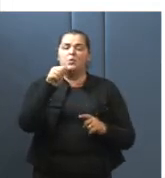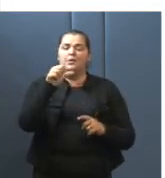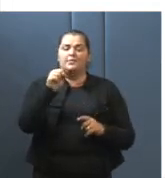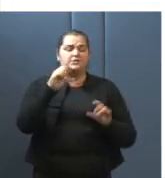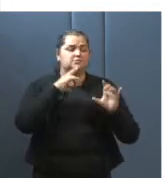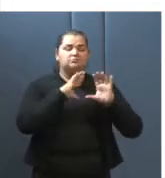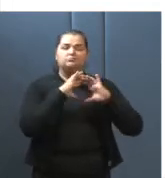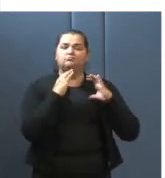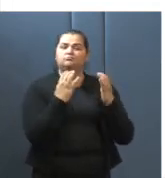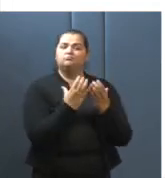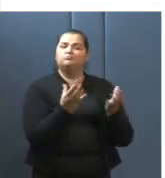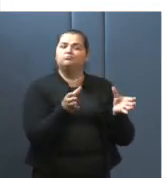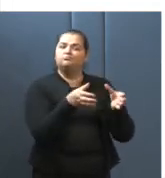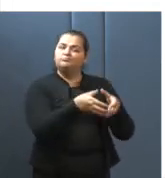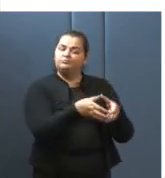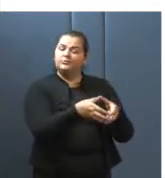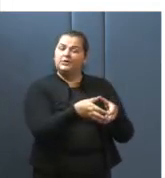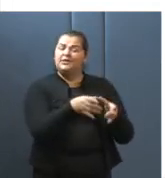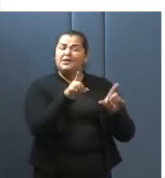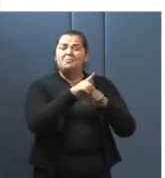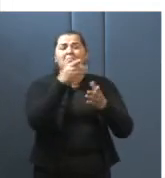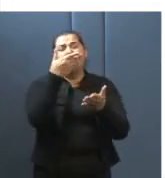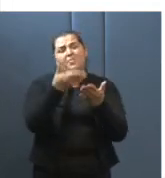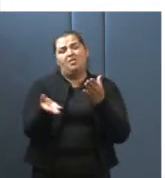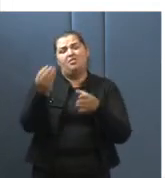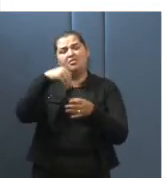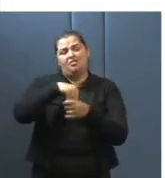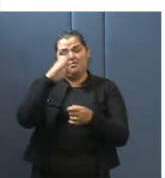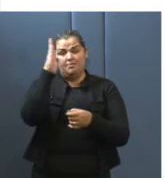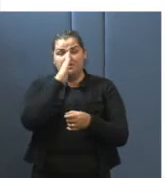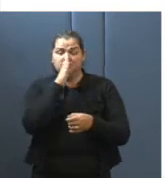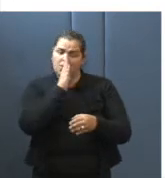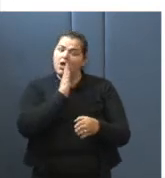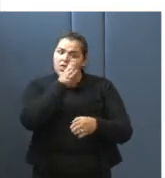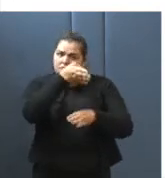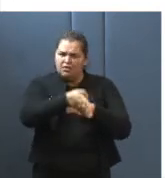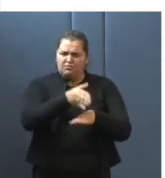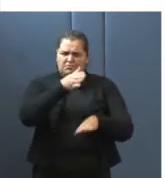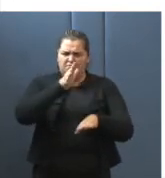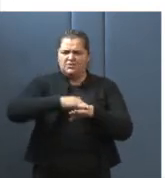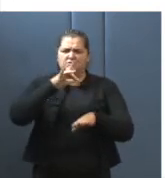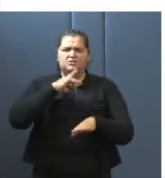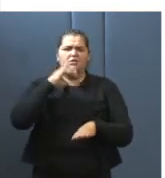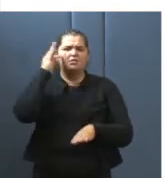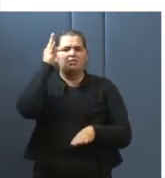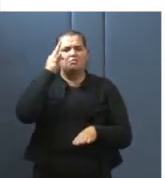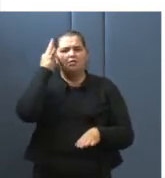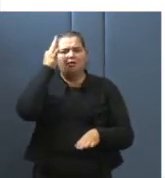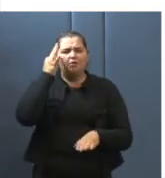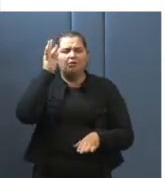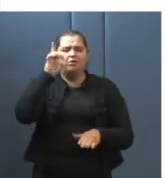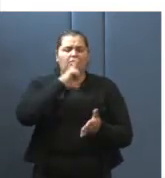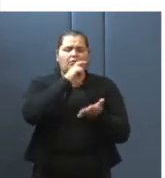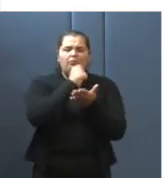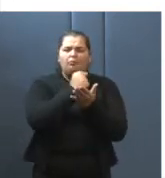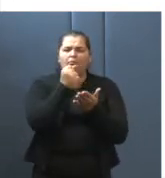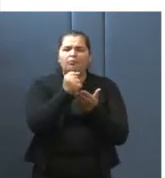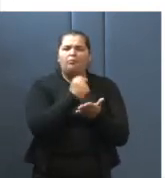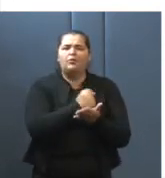e aí procedimento de perdão no Brasil. Entramos numa parte um pouco mais técnica, que é a formatação de um contrato de